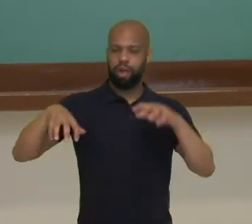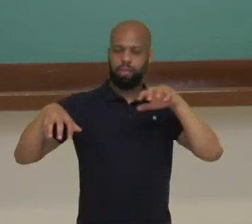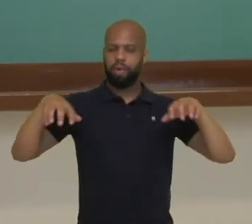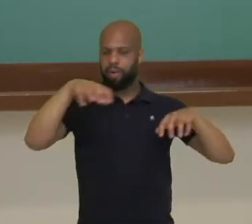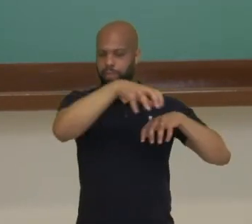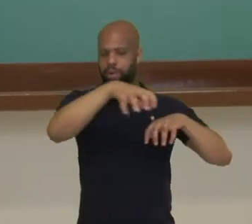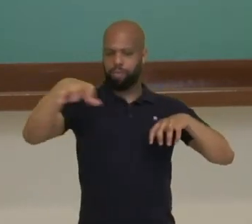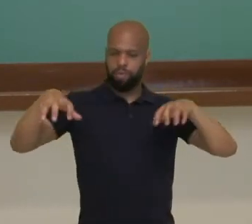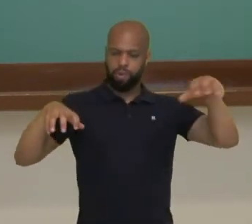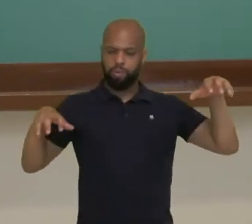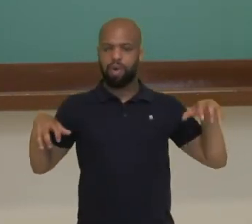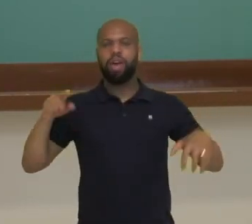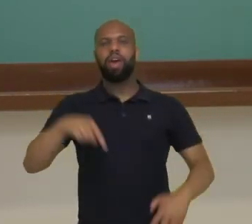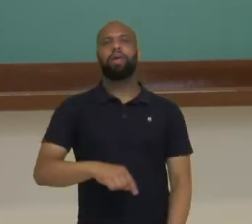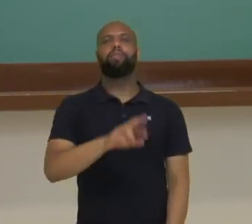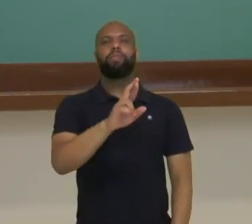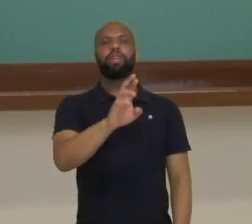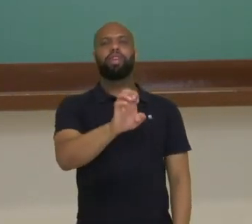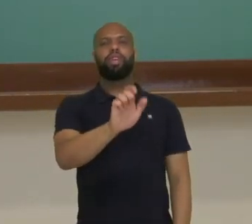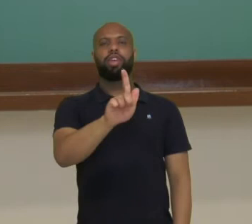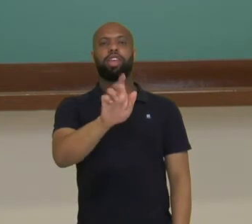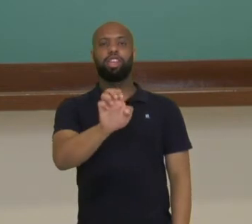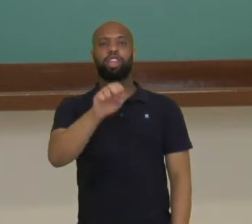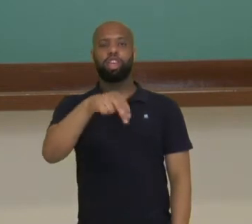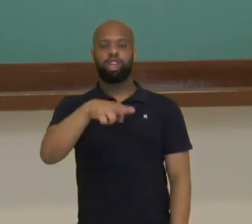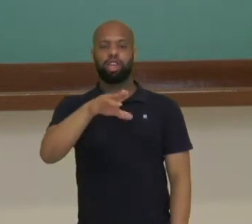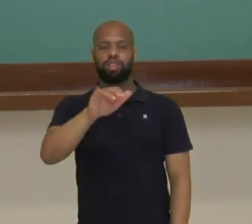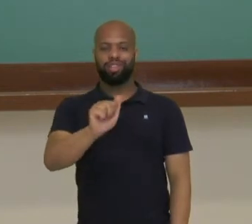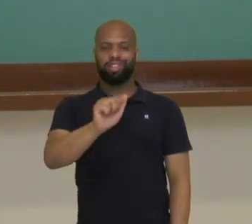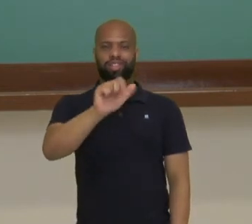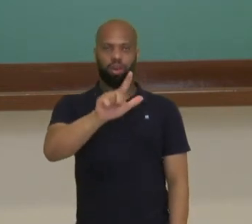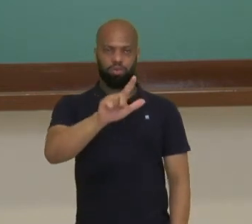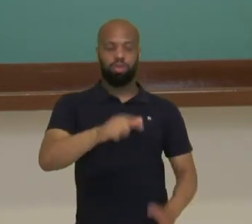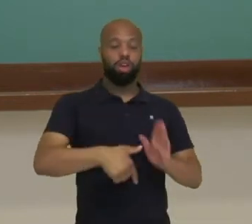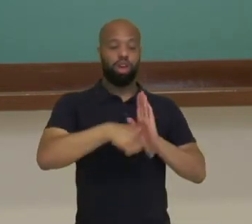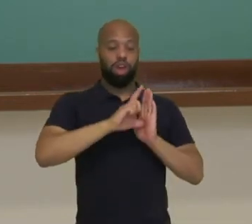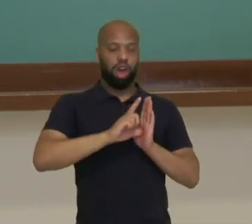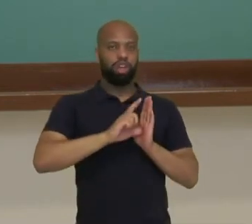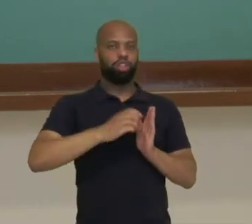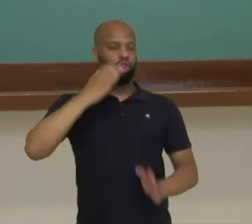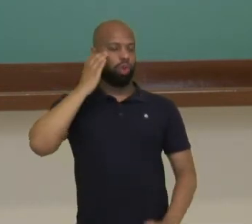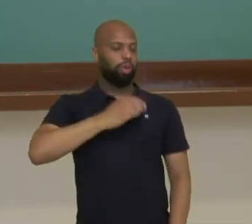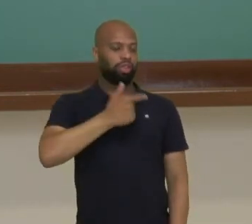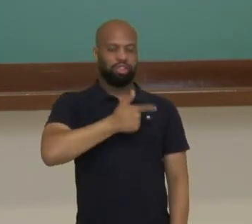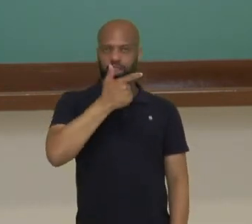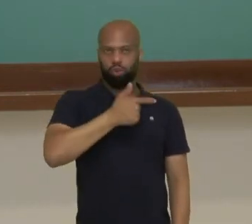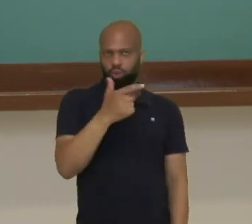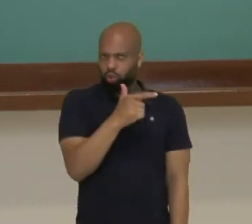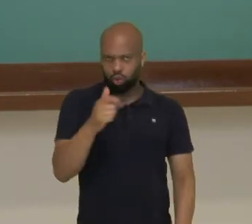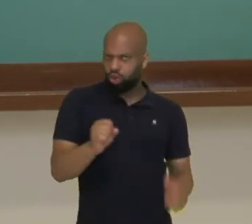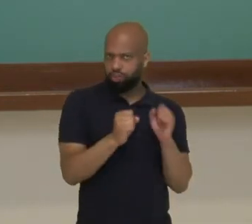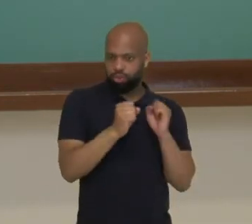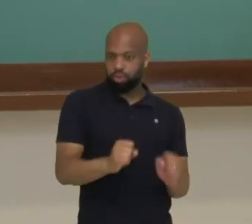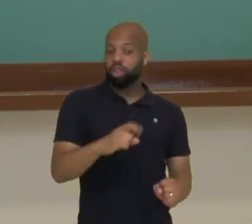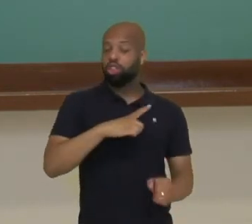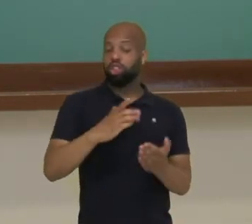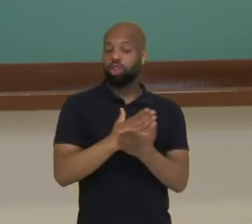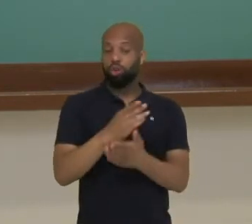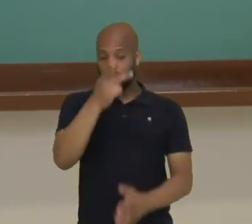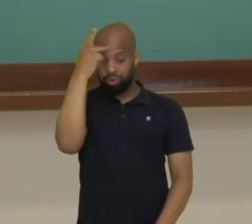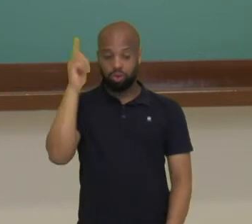que o Dom Pedro II não estava no poder, ficaram alguns governantes aqui, esse